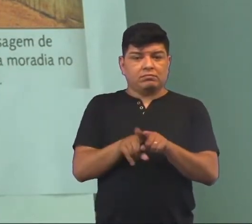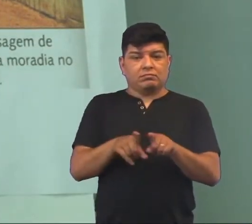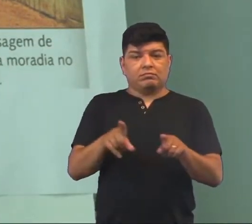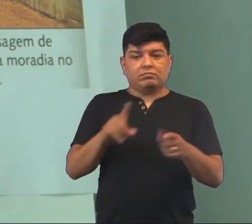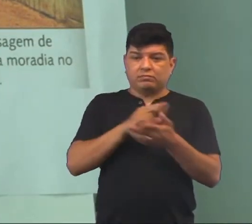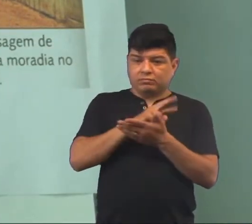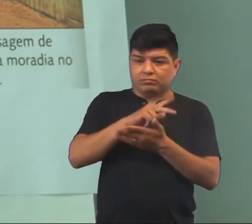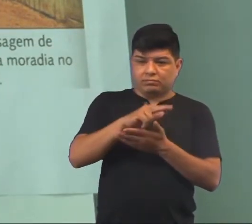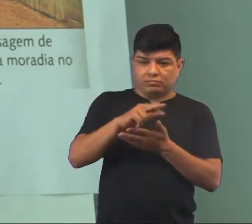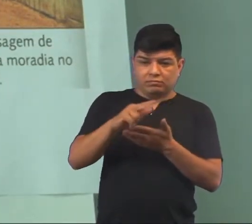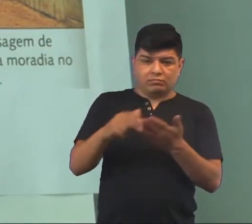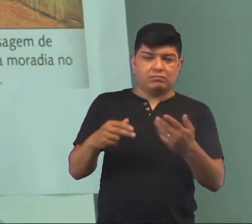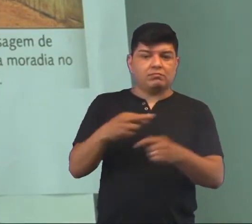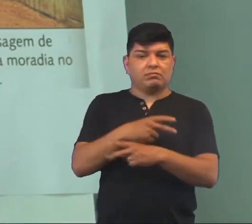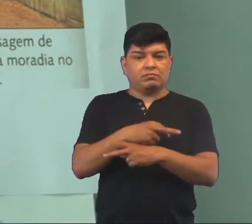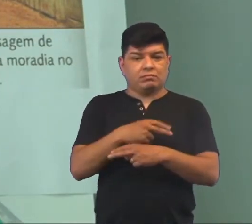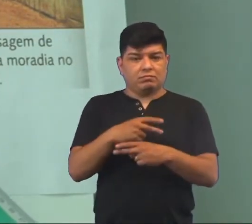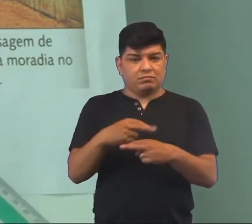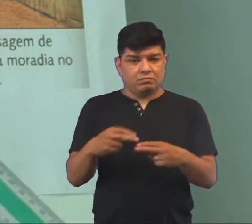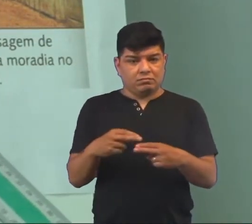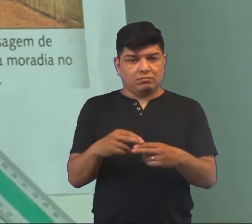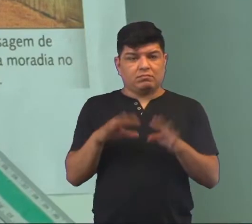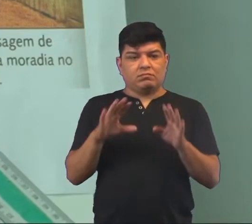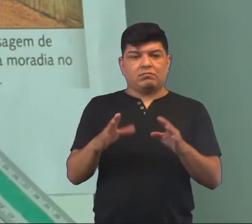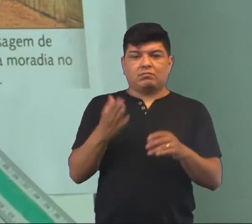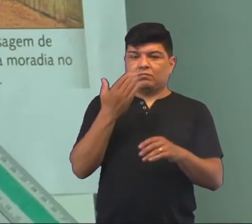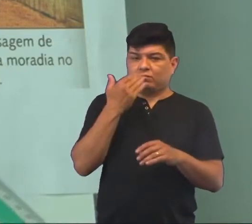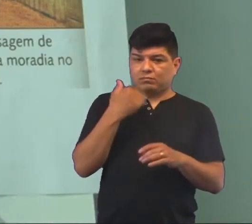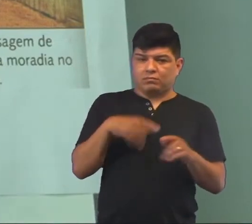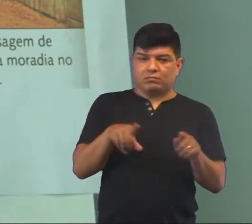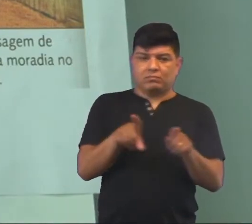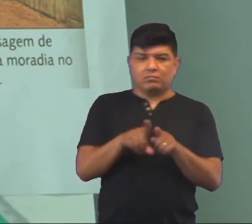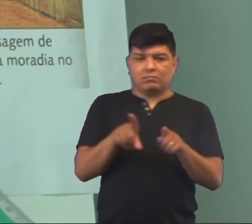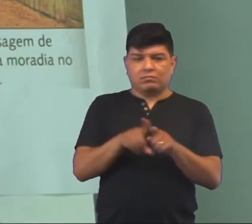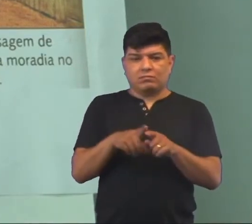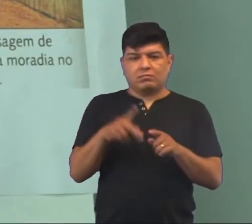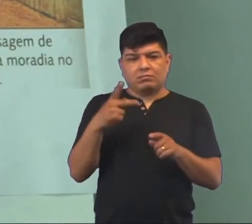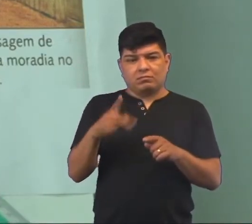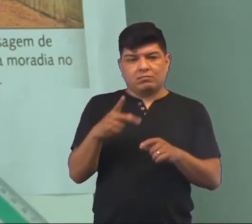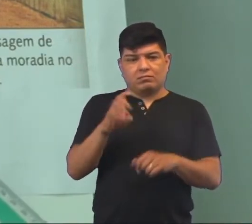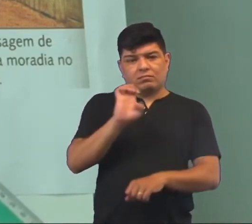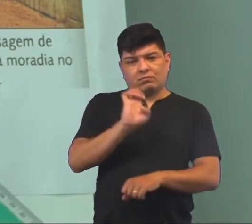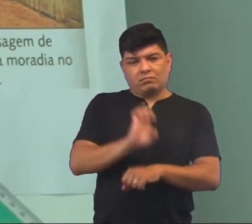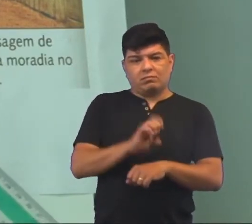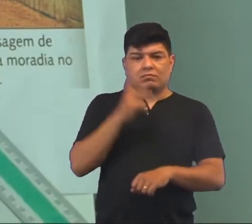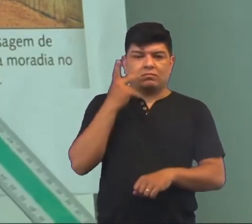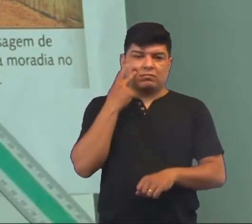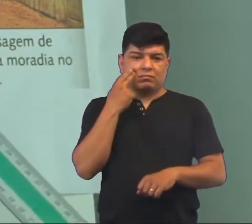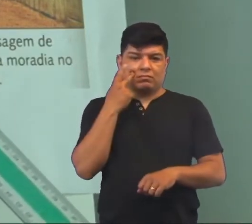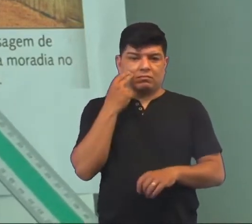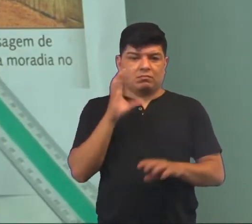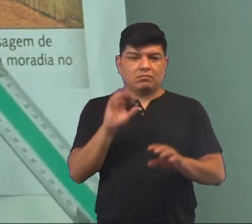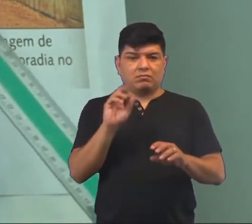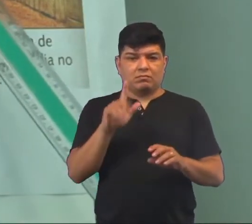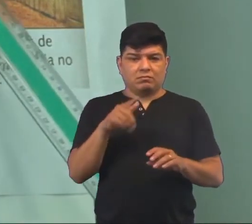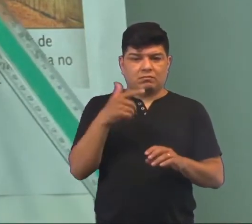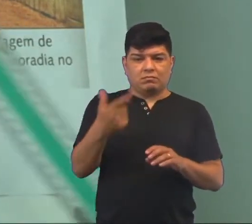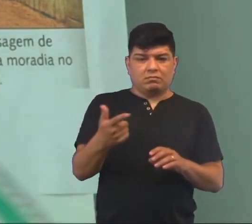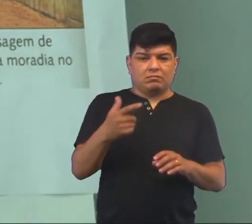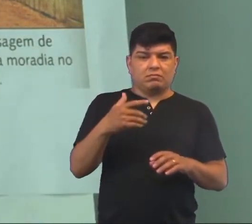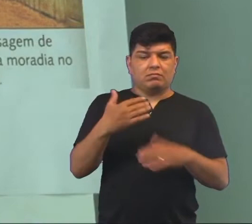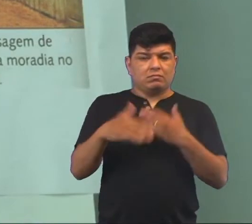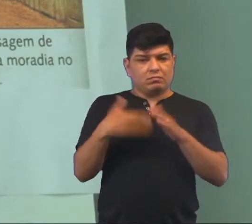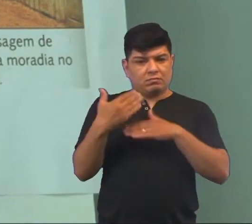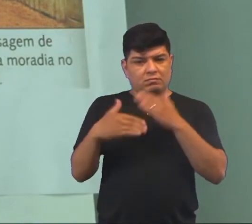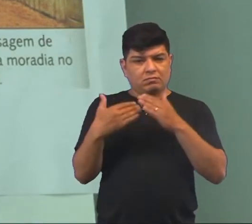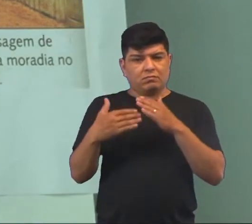pela prática da agricultura e da pecuária, que são atividades, né, do campo. Vários desses